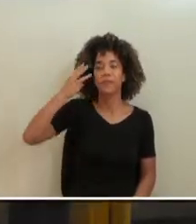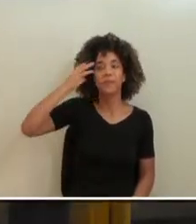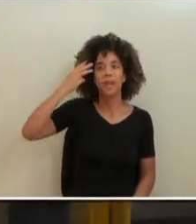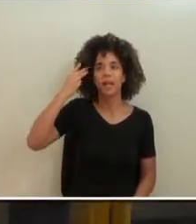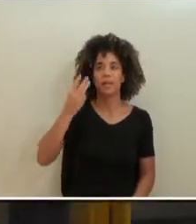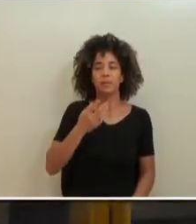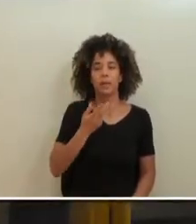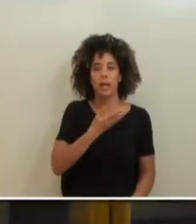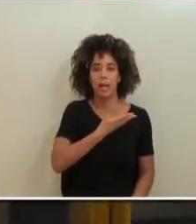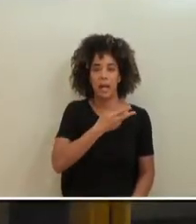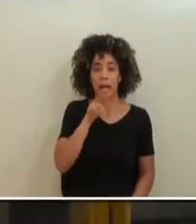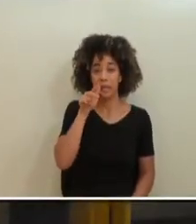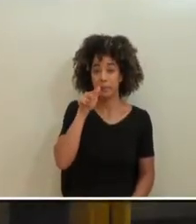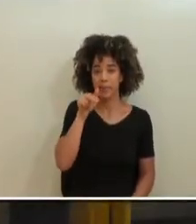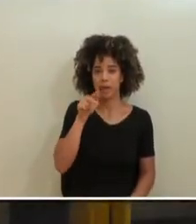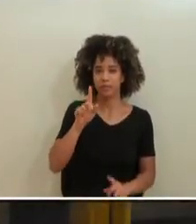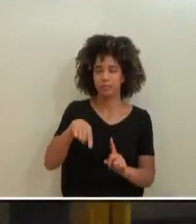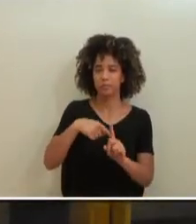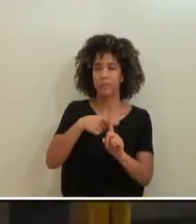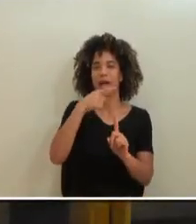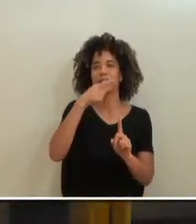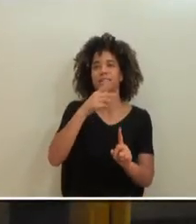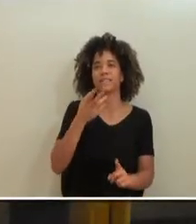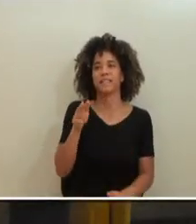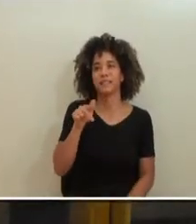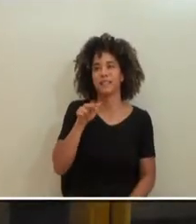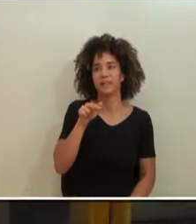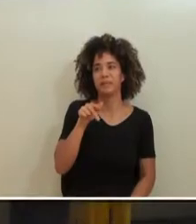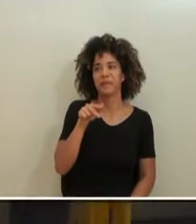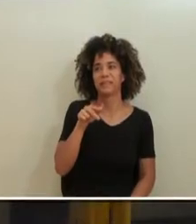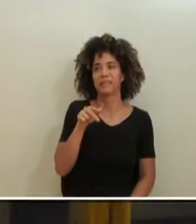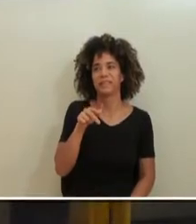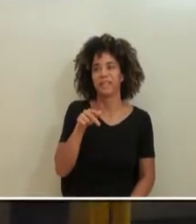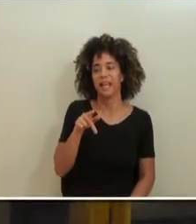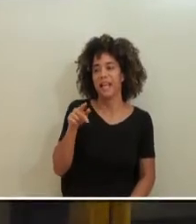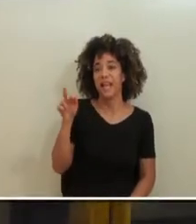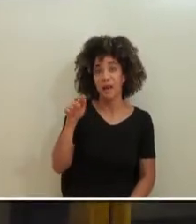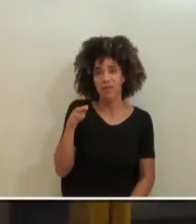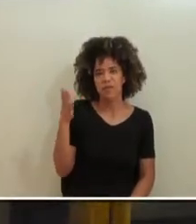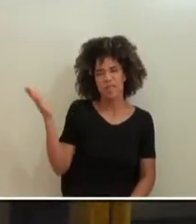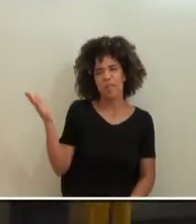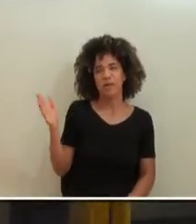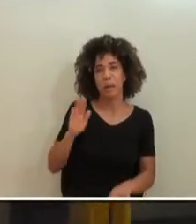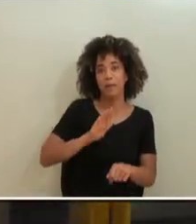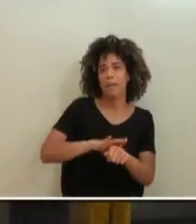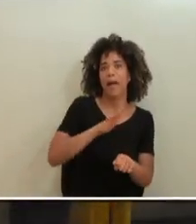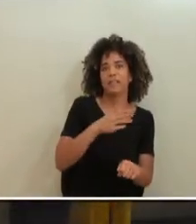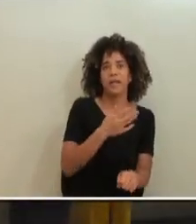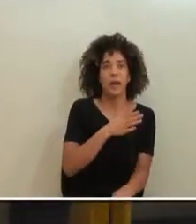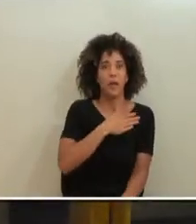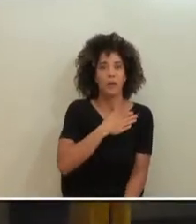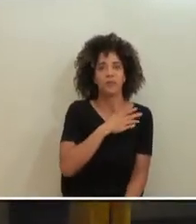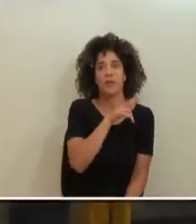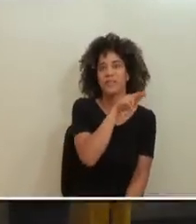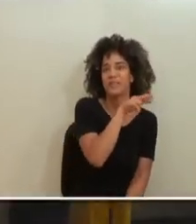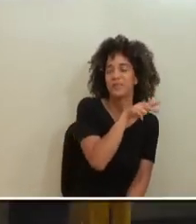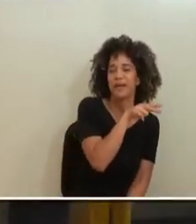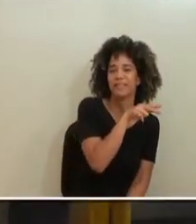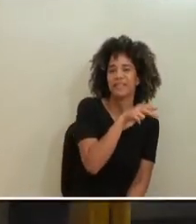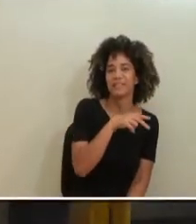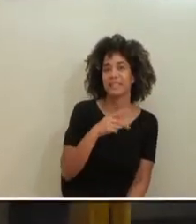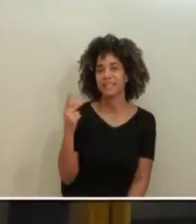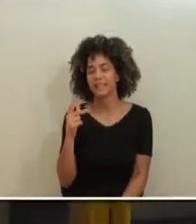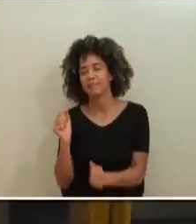irmão, né? Eu acho que eu sou mais irmão do Calito do que dos meus próprios irmãos, não menosprezando meus irmãos, é claro. E